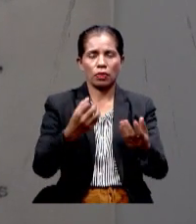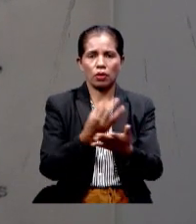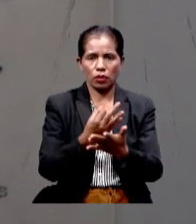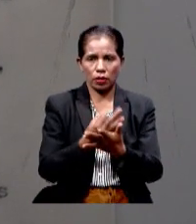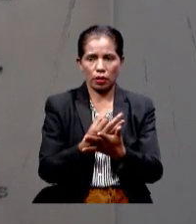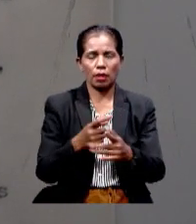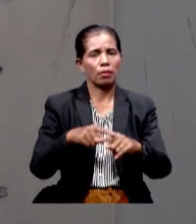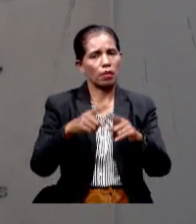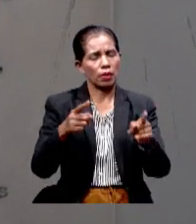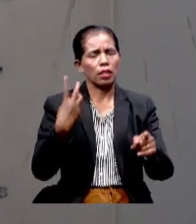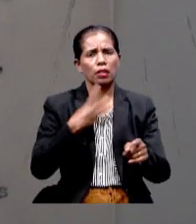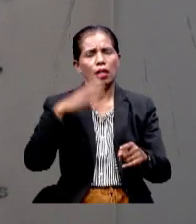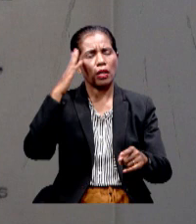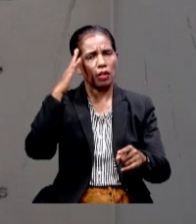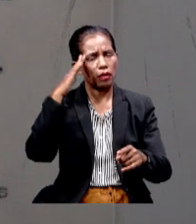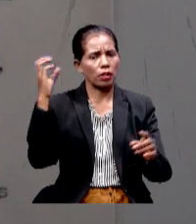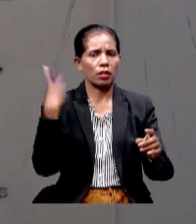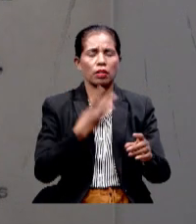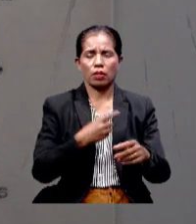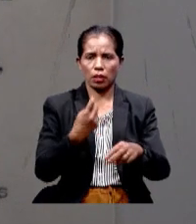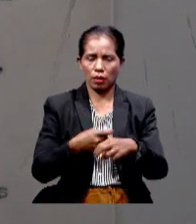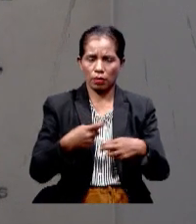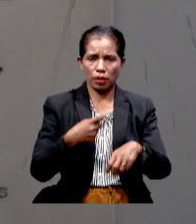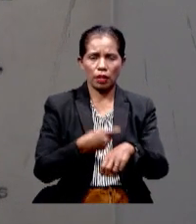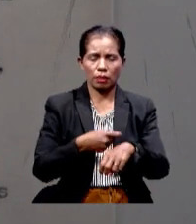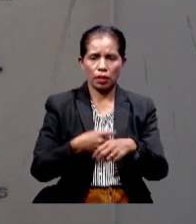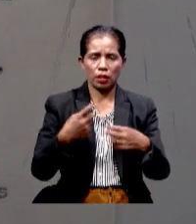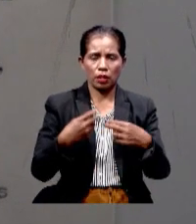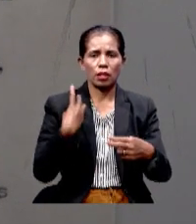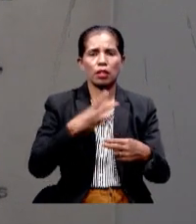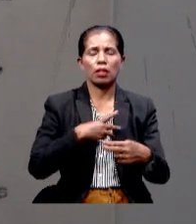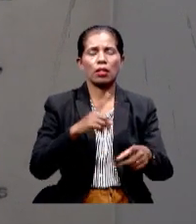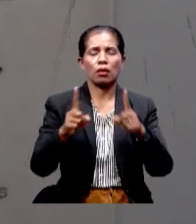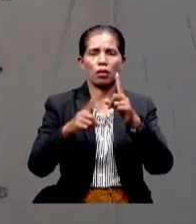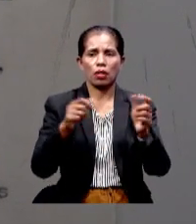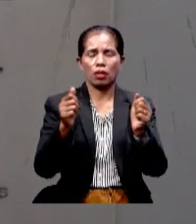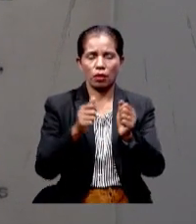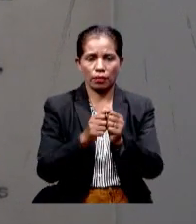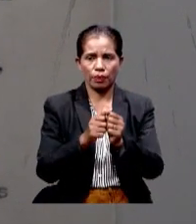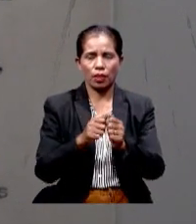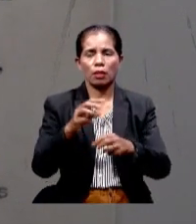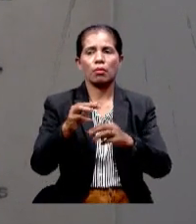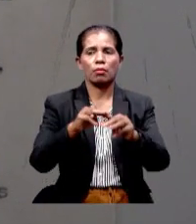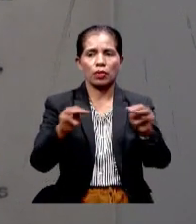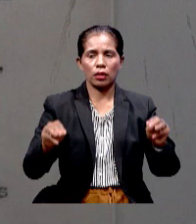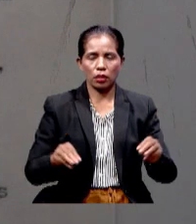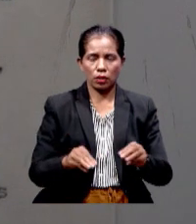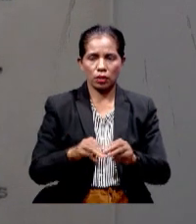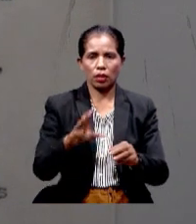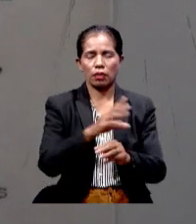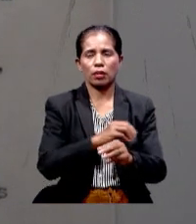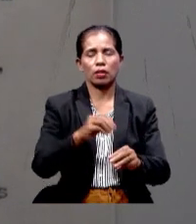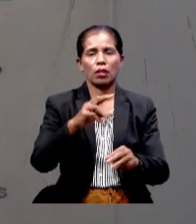O cenário balo é que não encanta que lá, e a situação ainda não é, e a intervenção direita dele, e o município, e o Centro Logístico